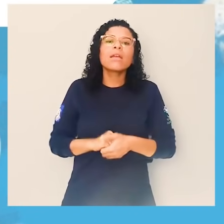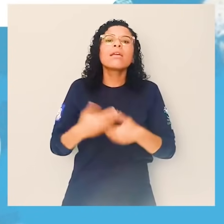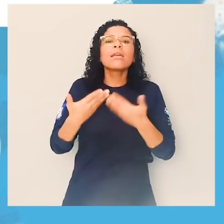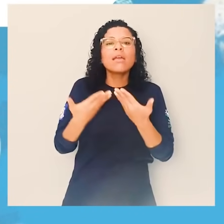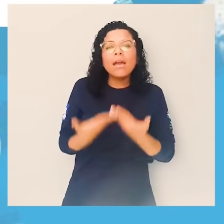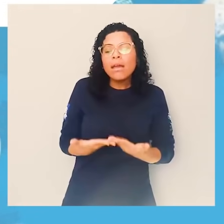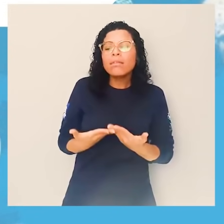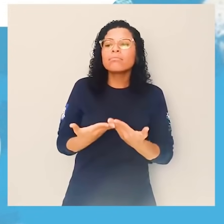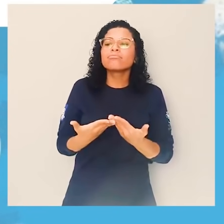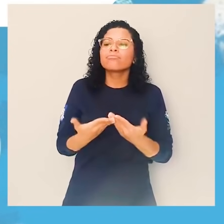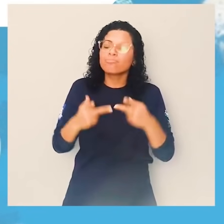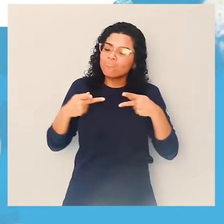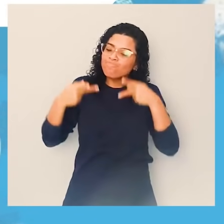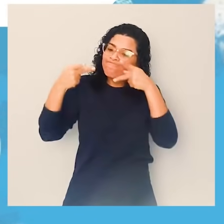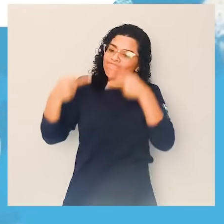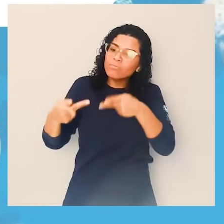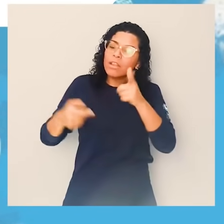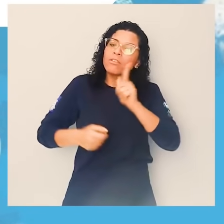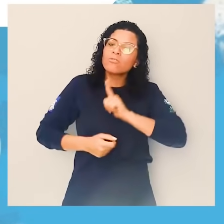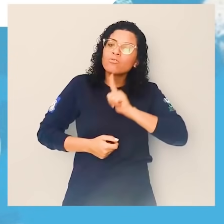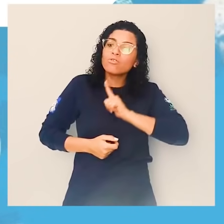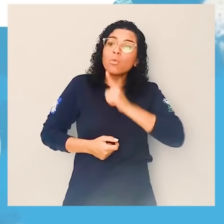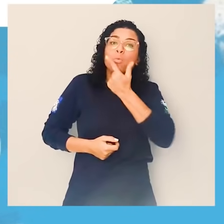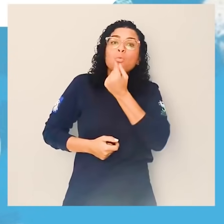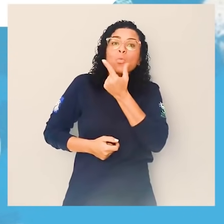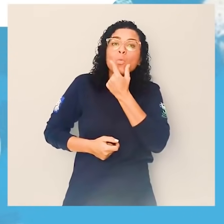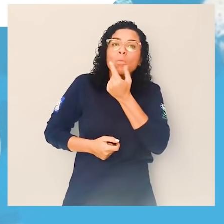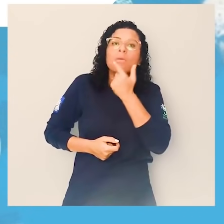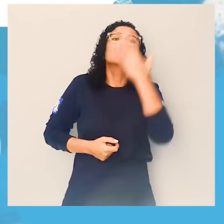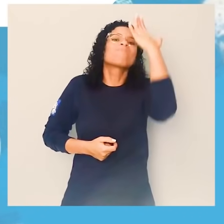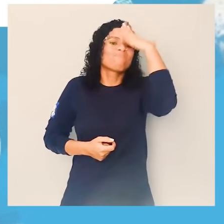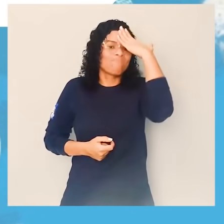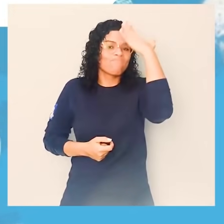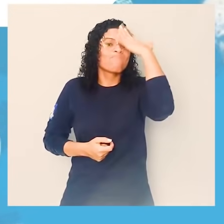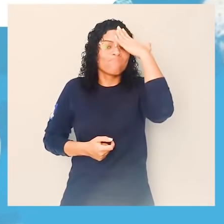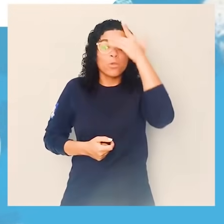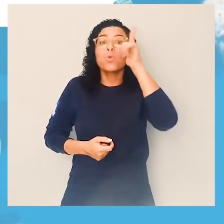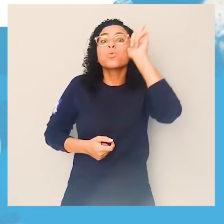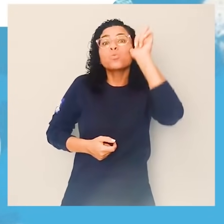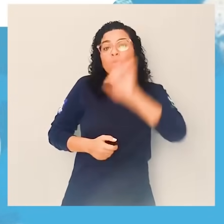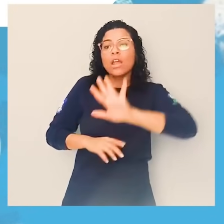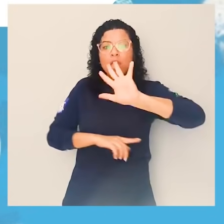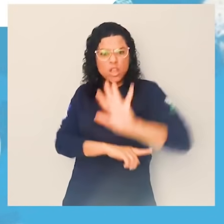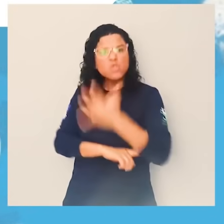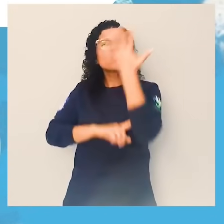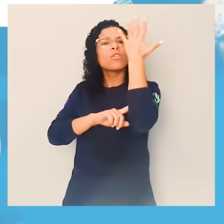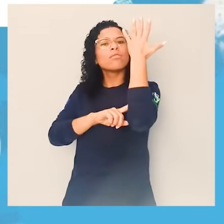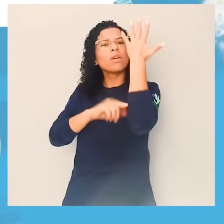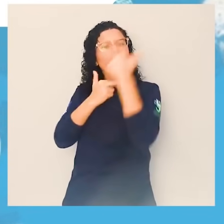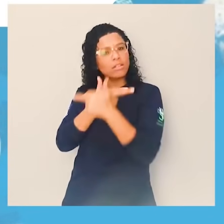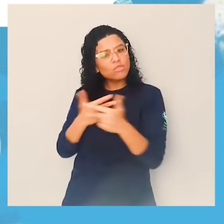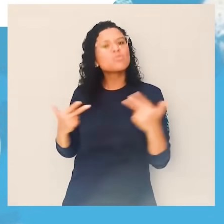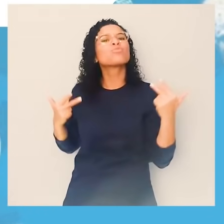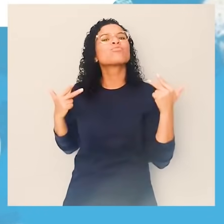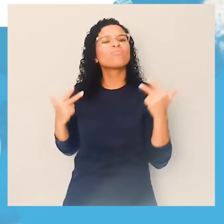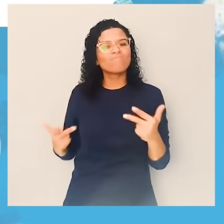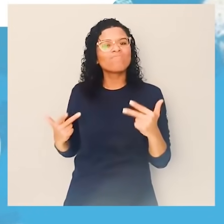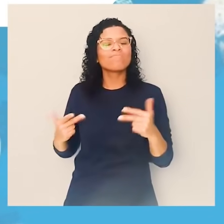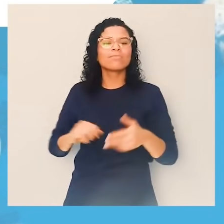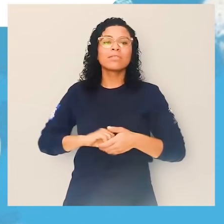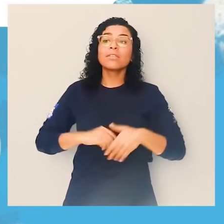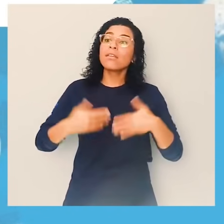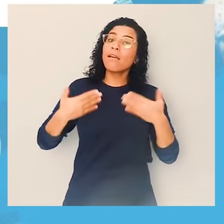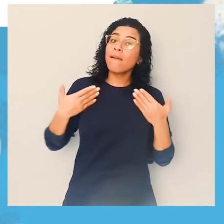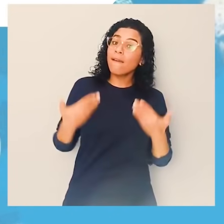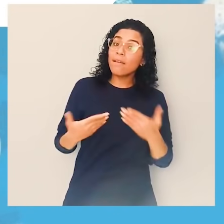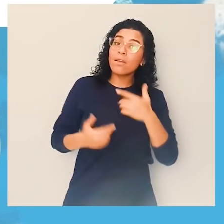antes que todo mundo calasse a boca. Havia um grande sábio capaz de resolver problemas do arco da velha.